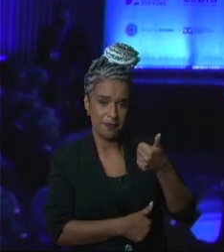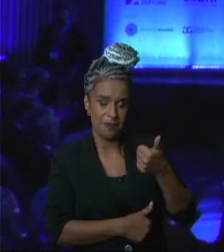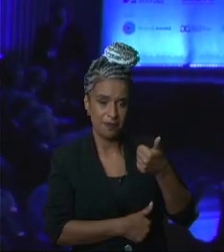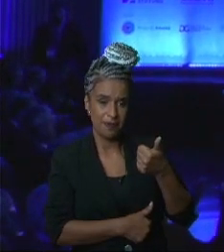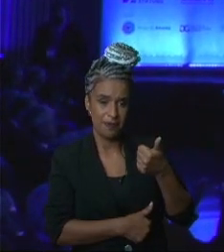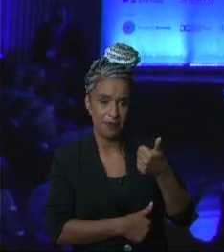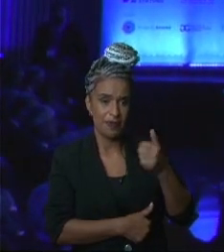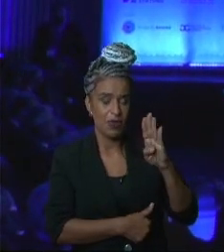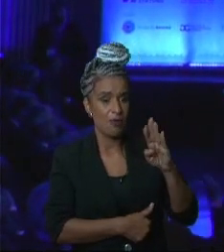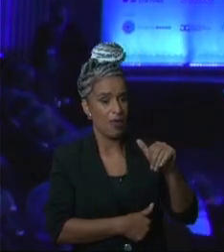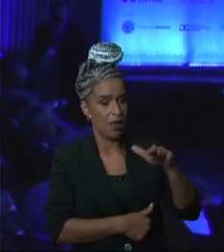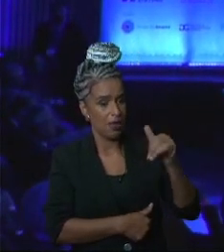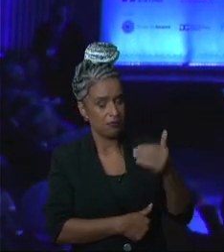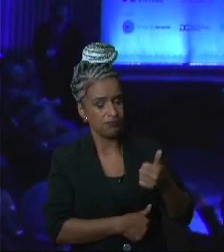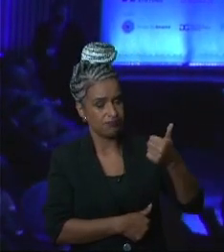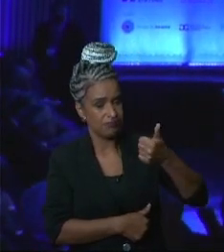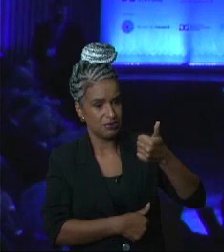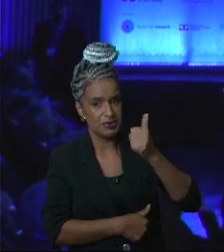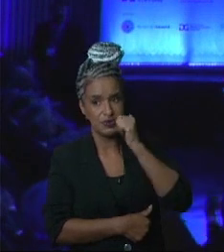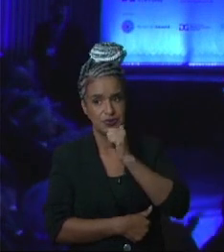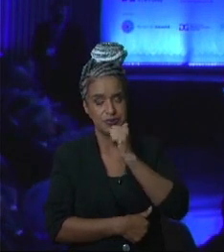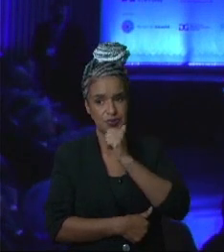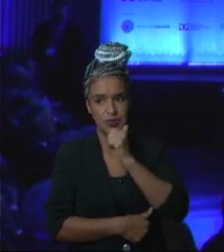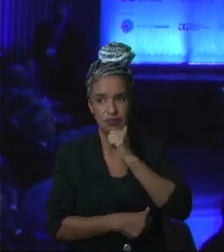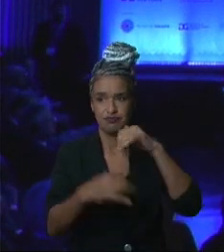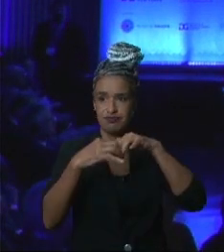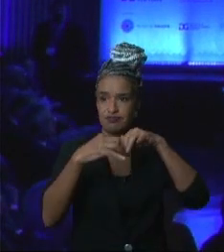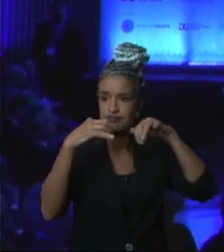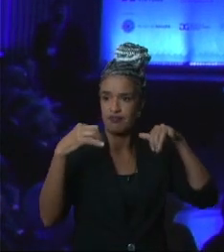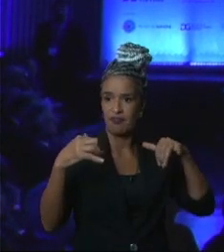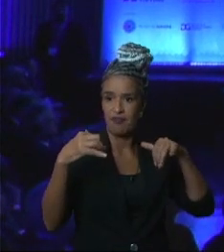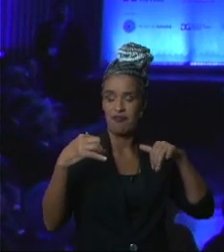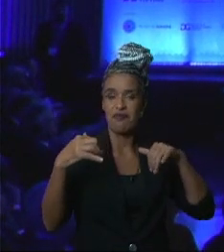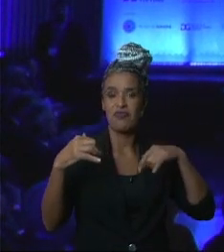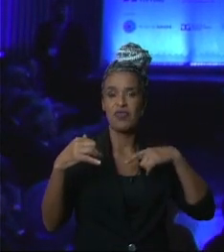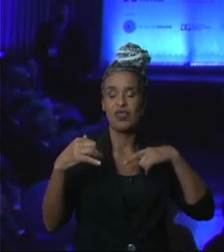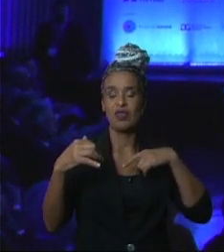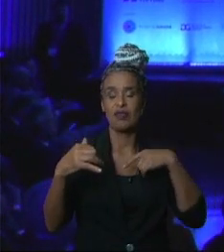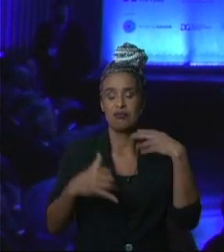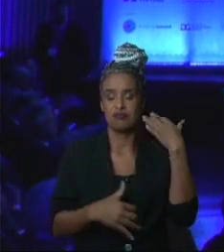a senhora Belém Martínez Carbonell, que está conosco online, para as suas